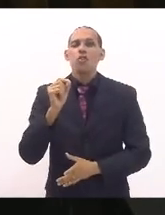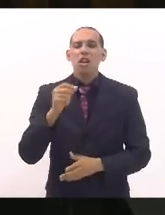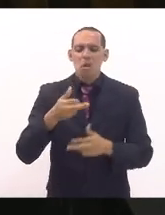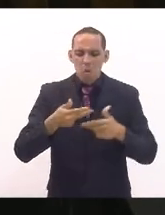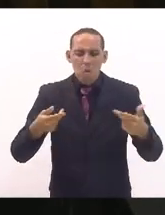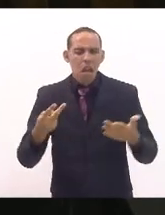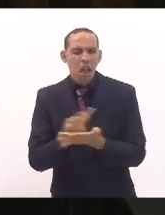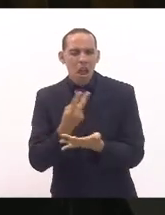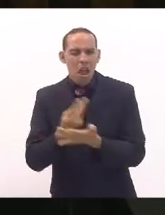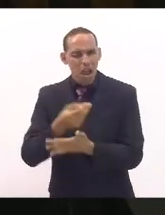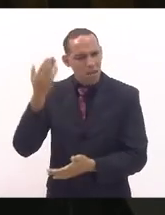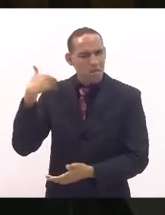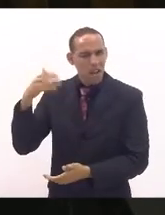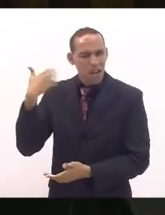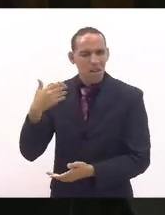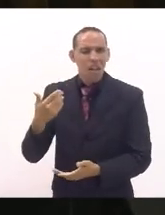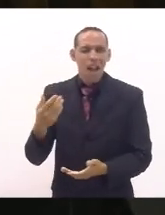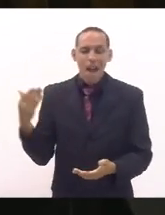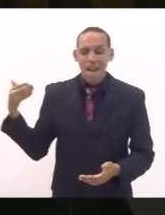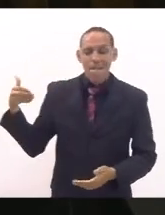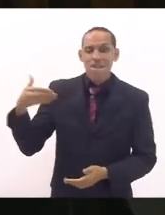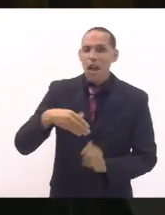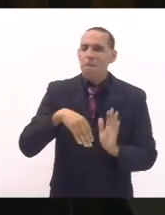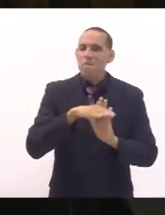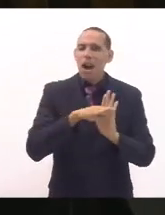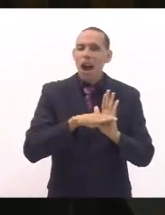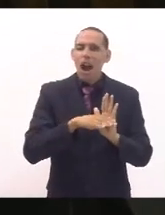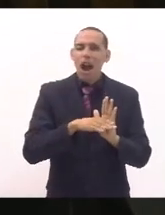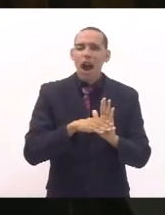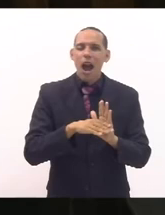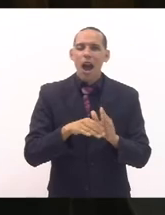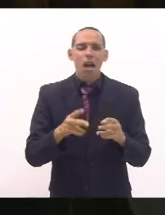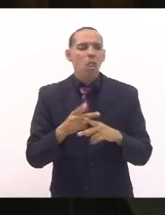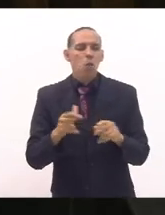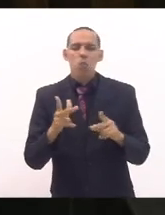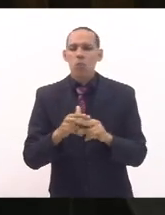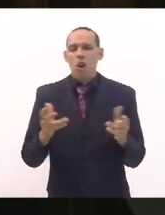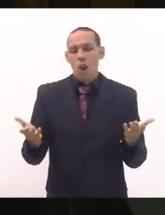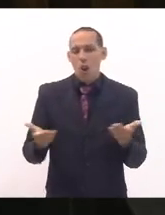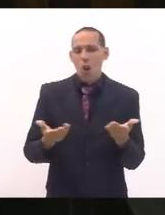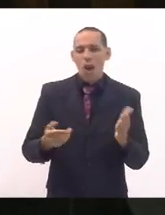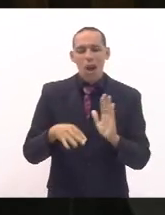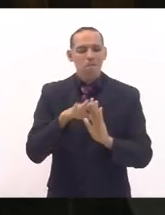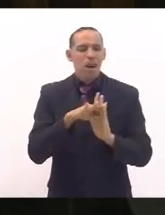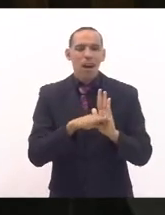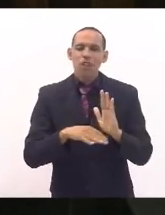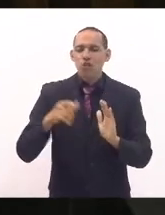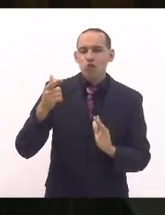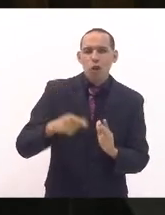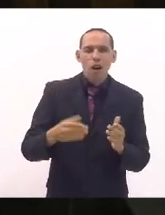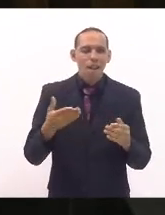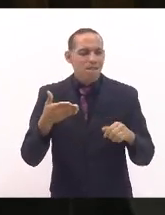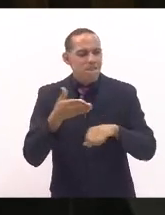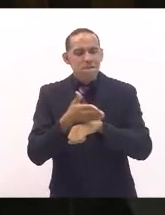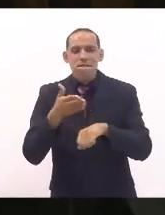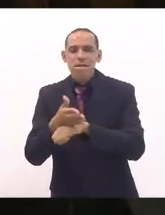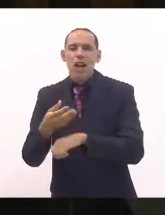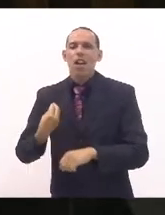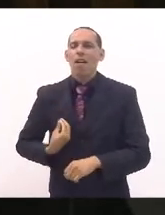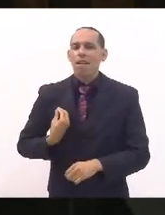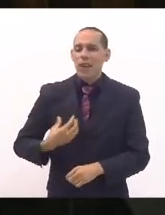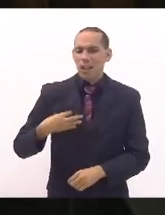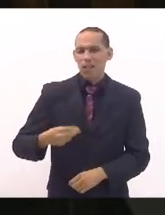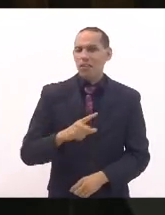PT praticava. Aí eles vinham com essa pauta, hoje vieram com uma pauta tentando mais uma vez interferir na vida dos